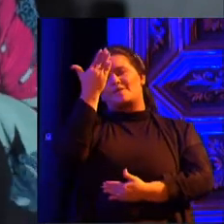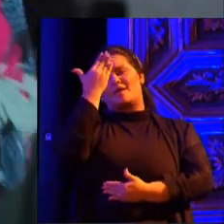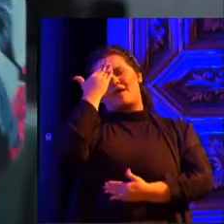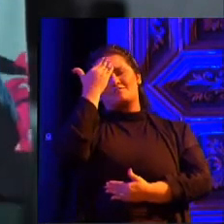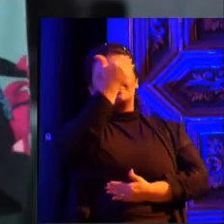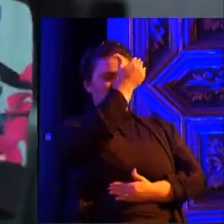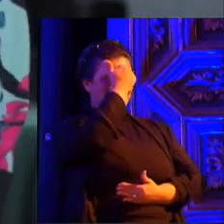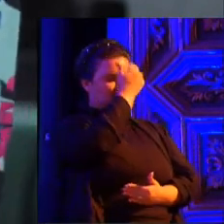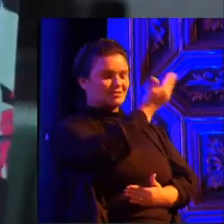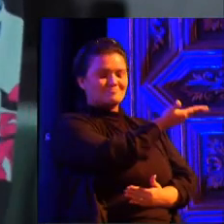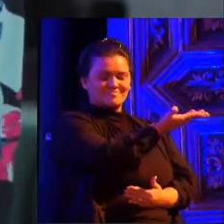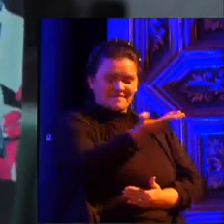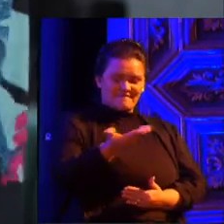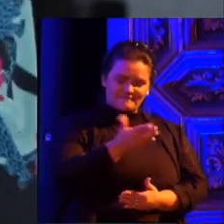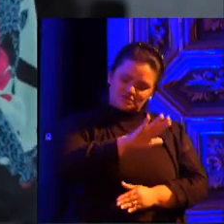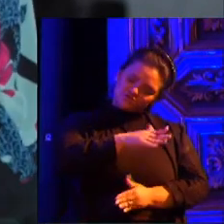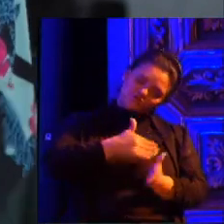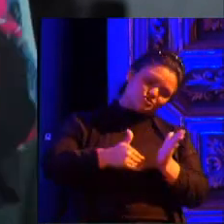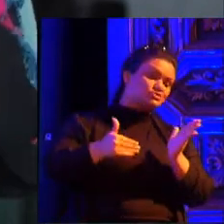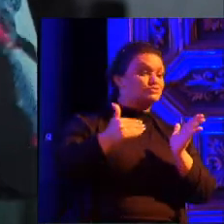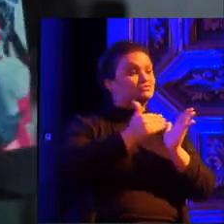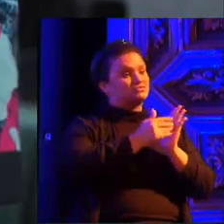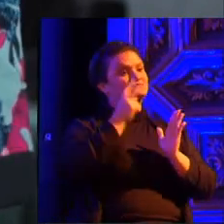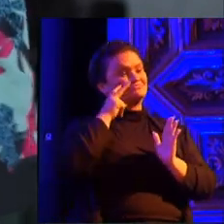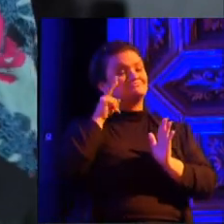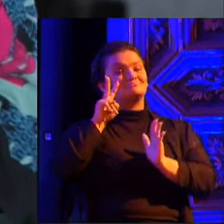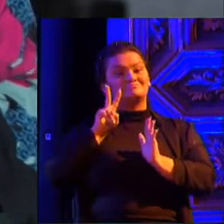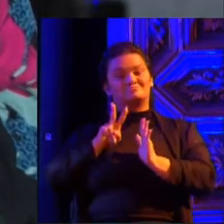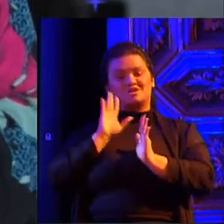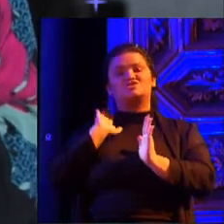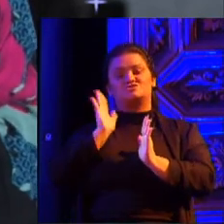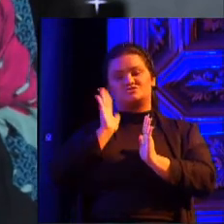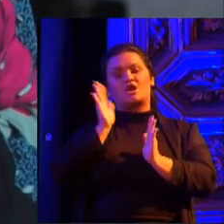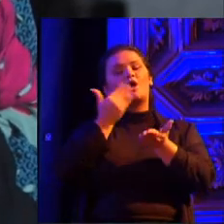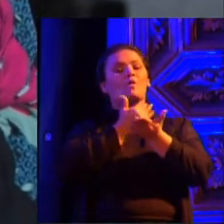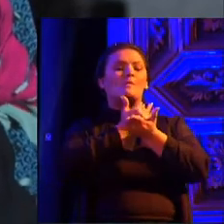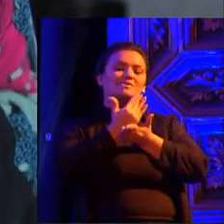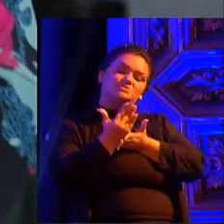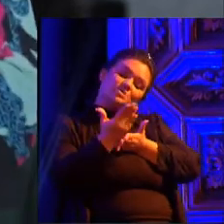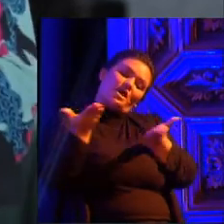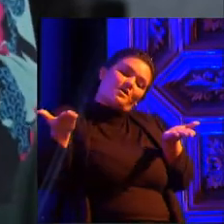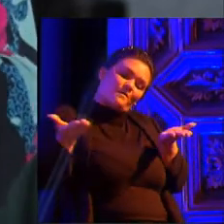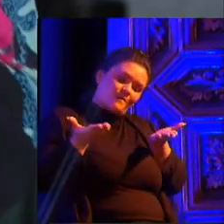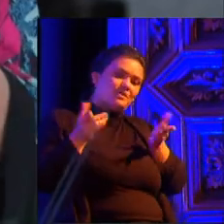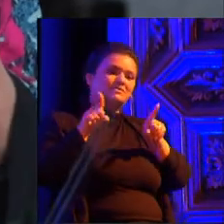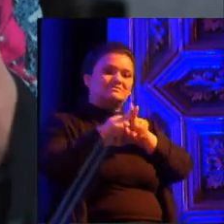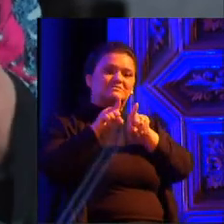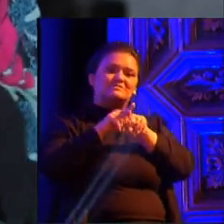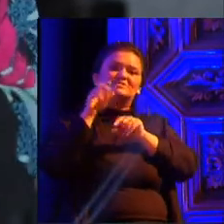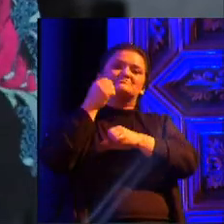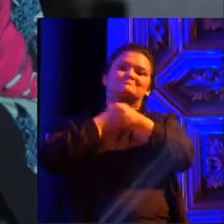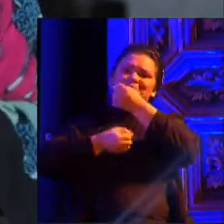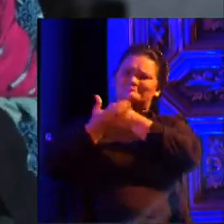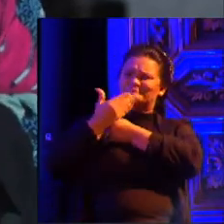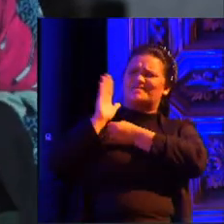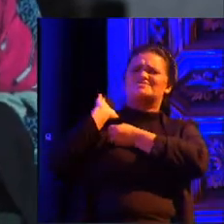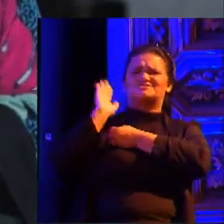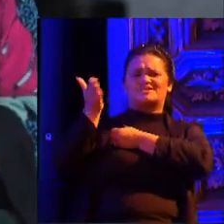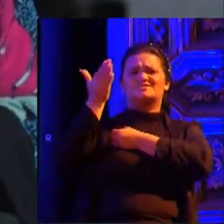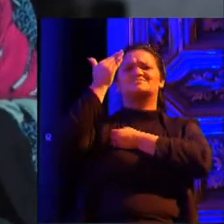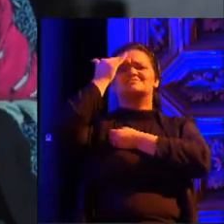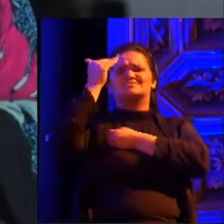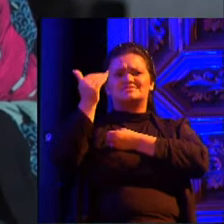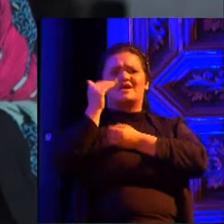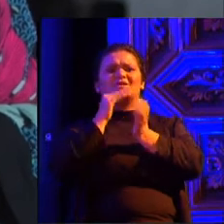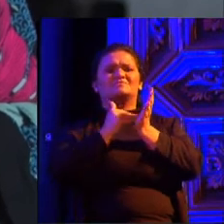muito obrigado e bem-vindo todos vocês que já estão na área, que estão chegando agora, quem está começando aqui a estrada,